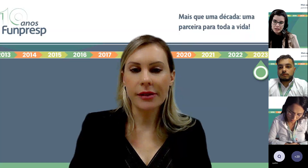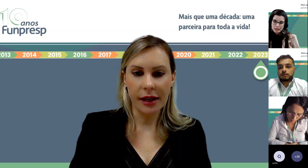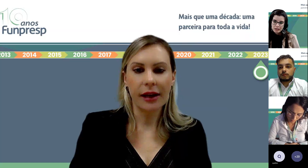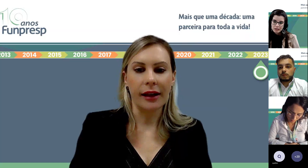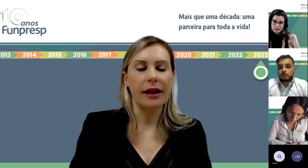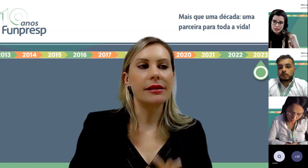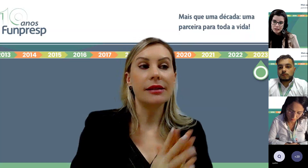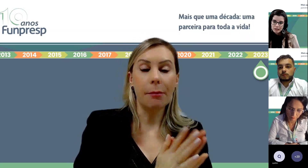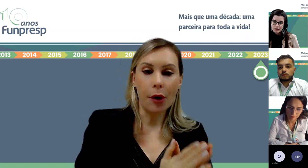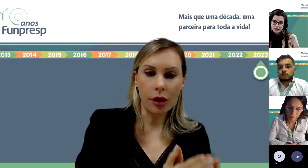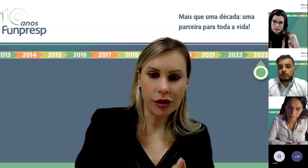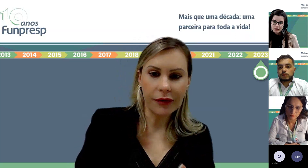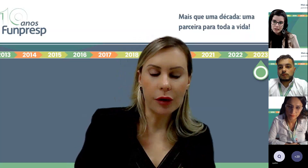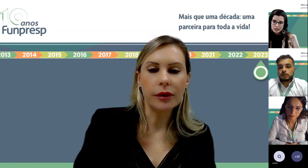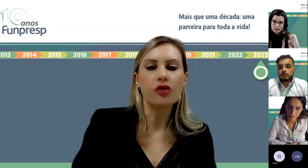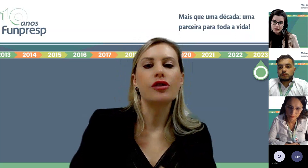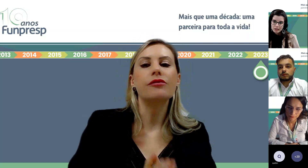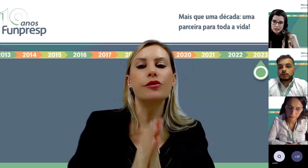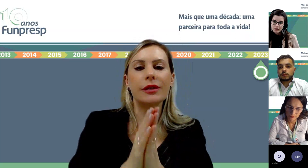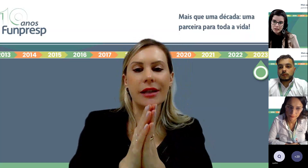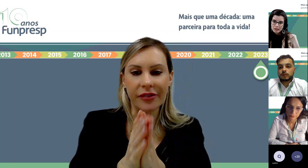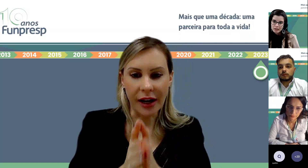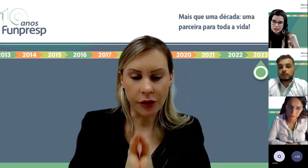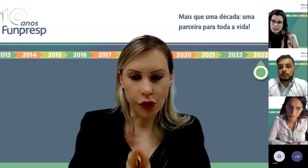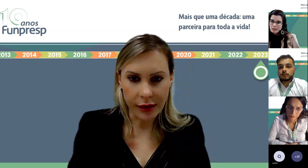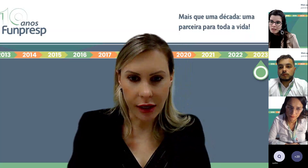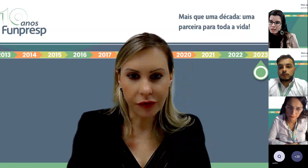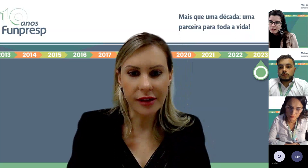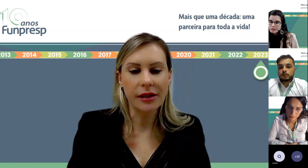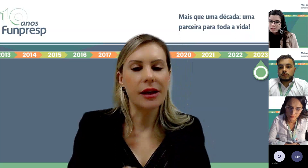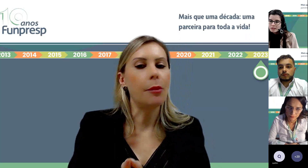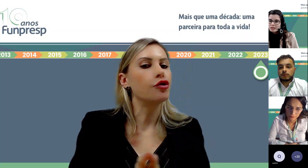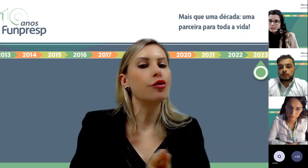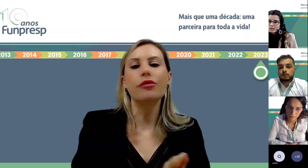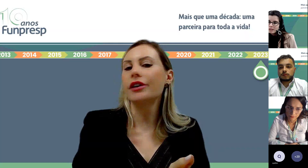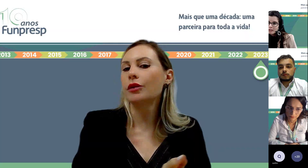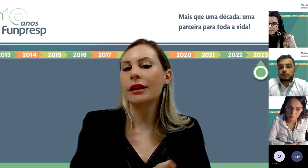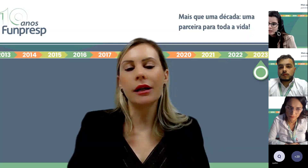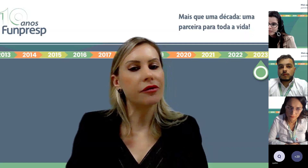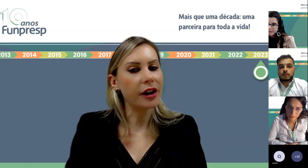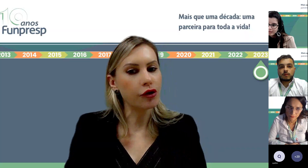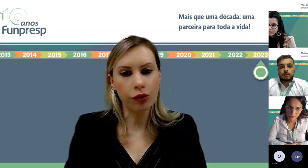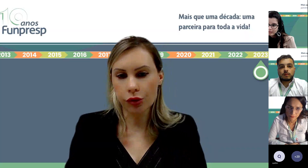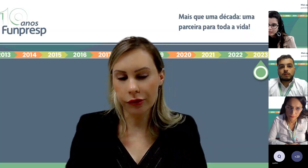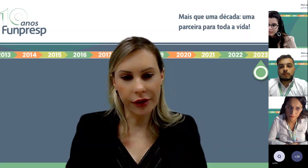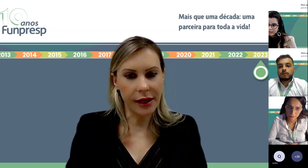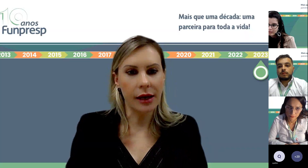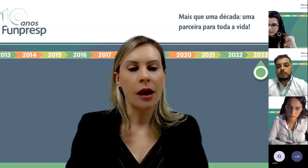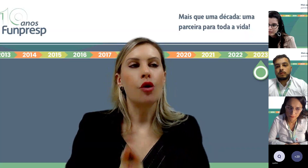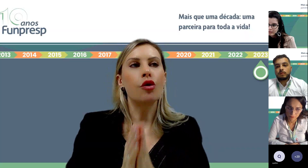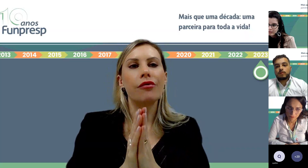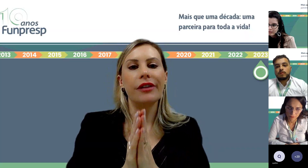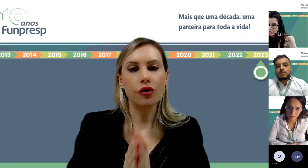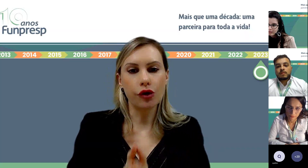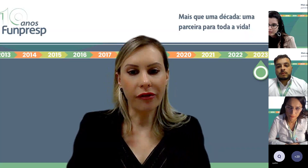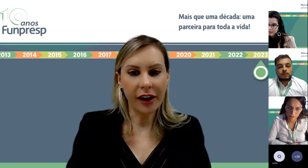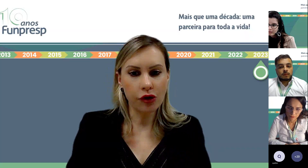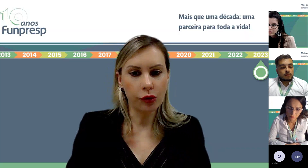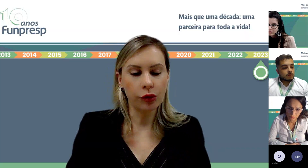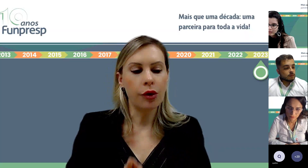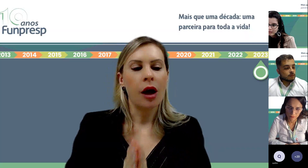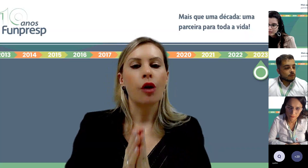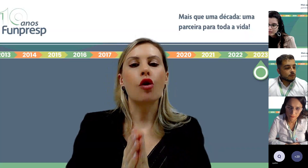vai sozinha, tá? Nesses aportes facultativos, você vai sozinho fazer esse aporte. O governo não vai junto com você. O governo